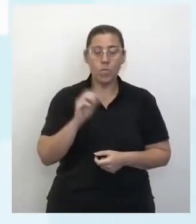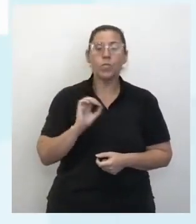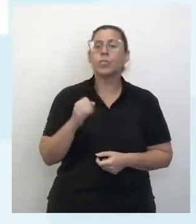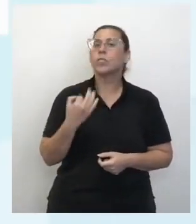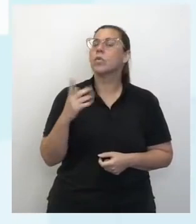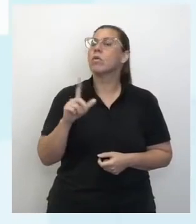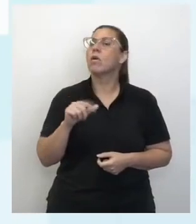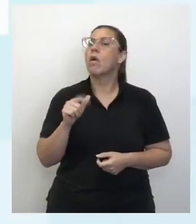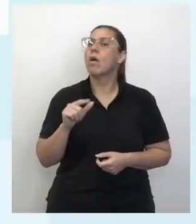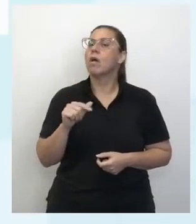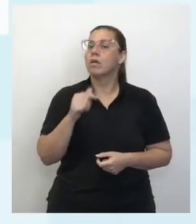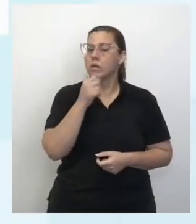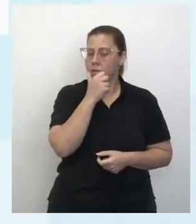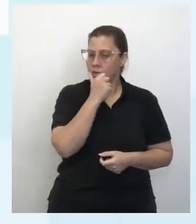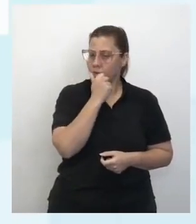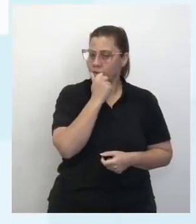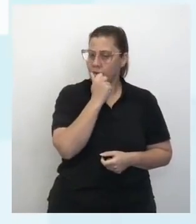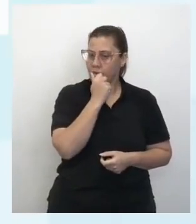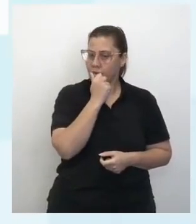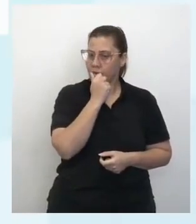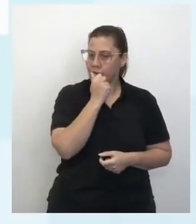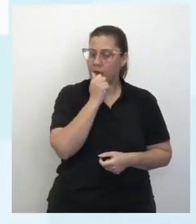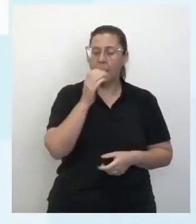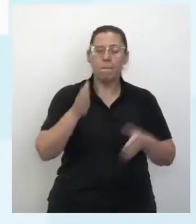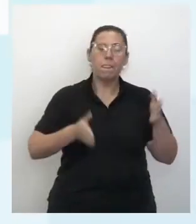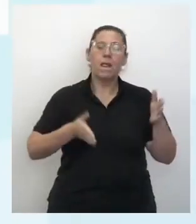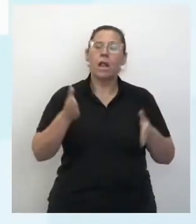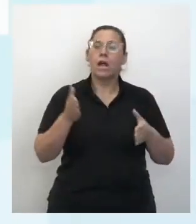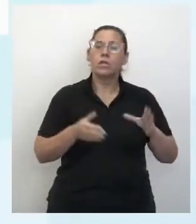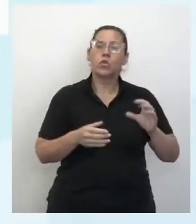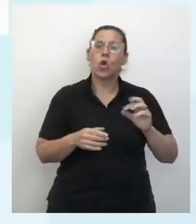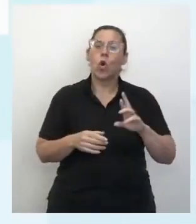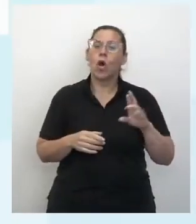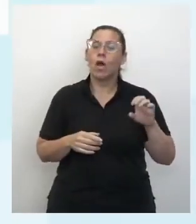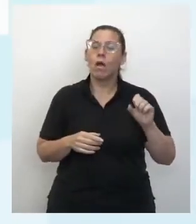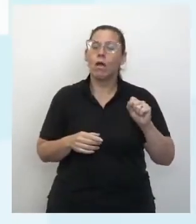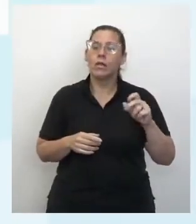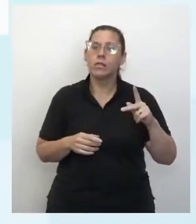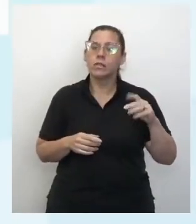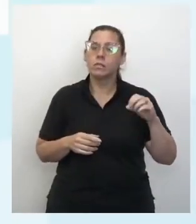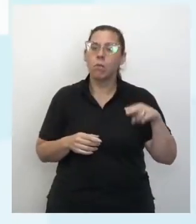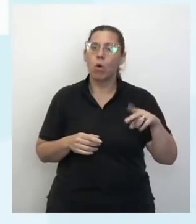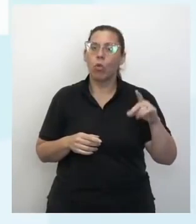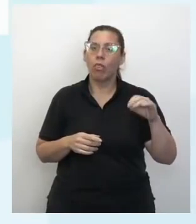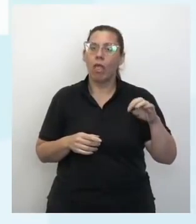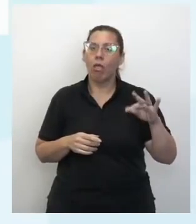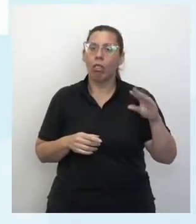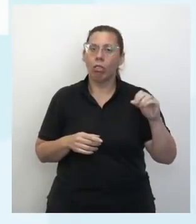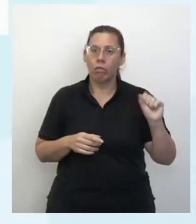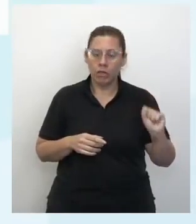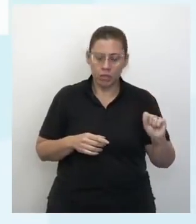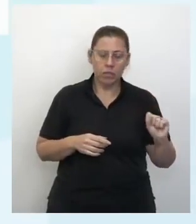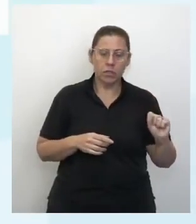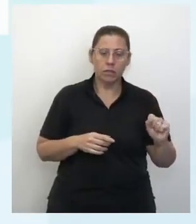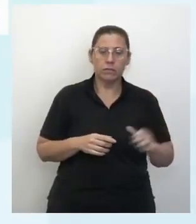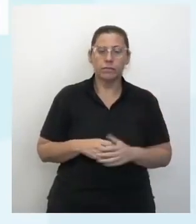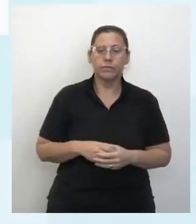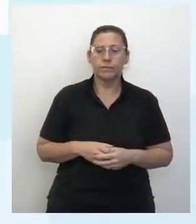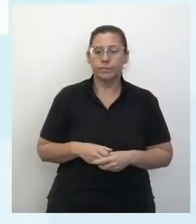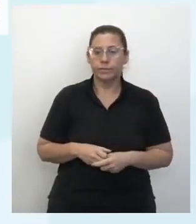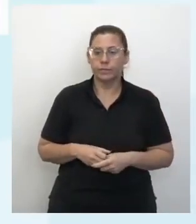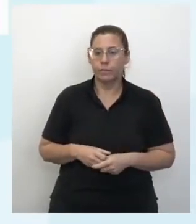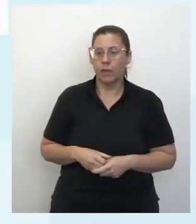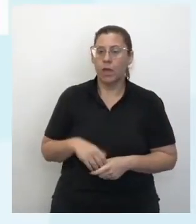são lados correspondentes, tá certo? Vamos olhar para esses 2 triângulos, ó. Esse triângulo aqui eu estou chamando